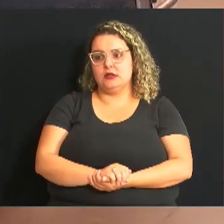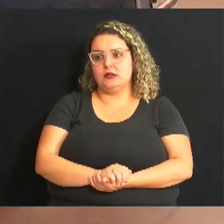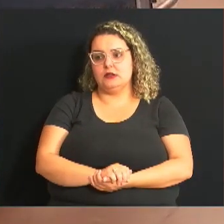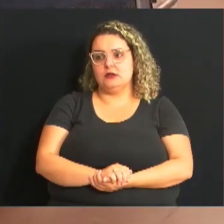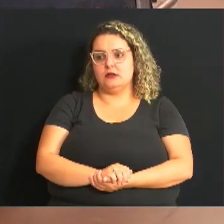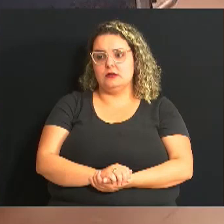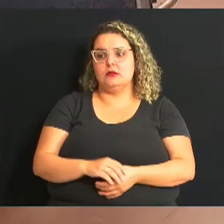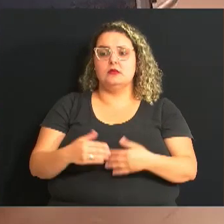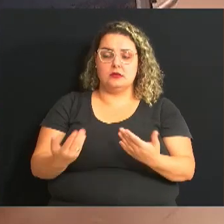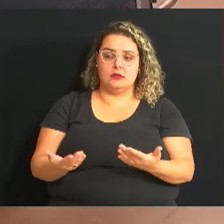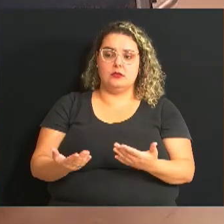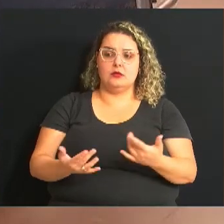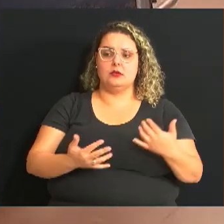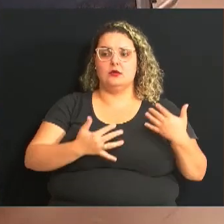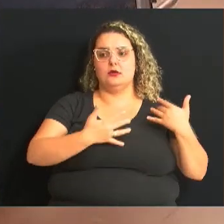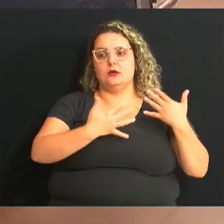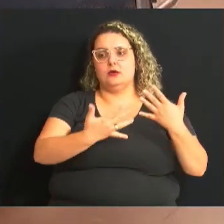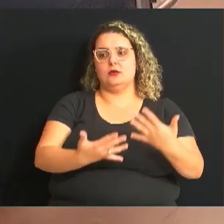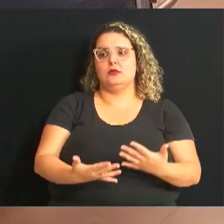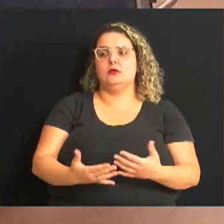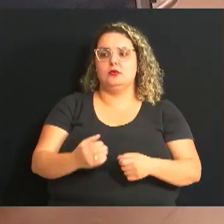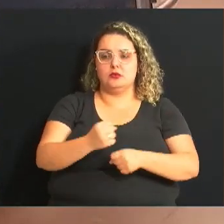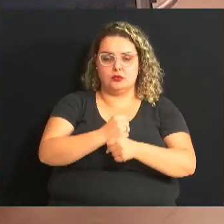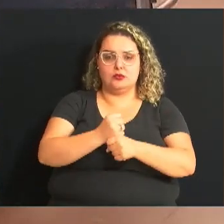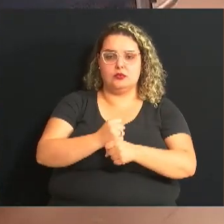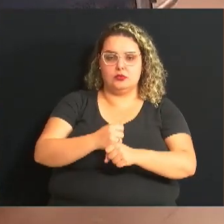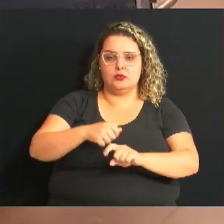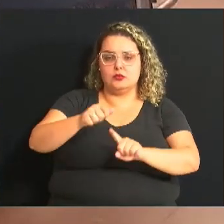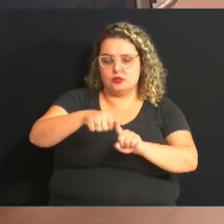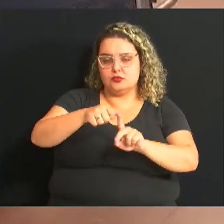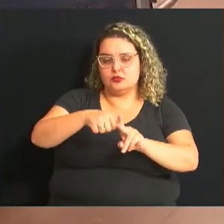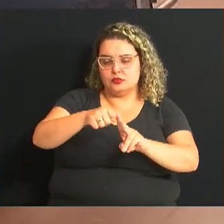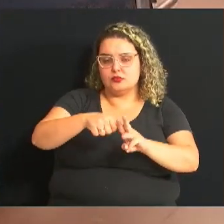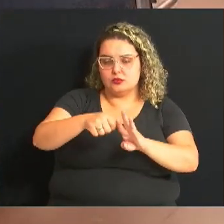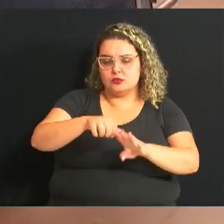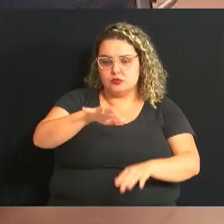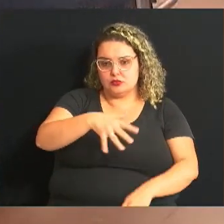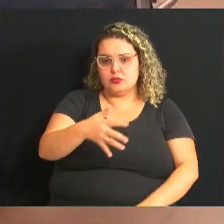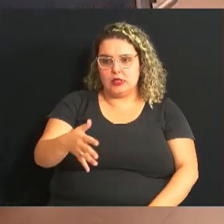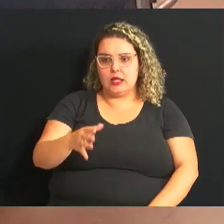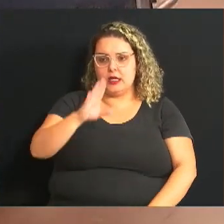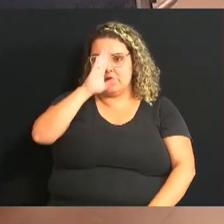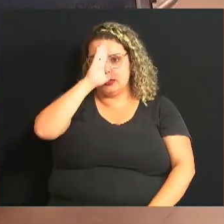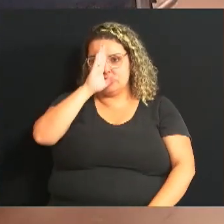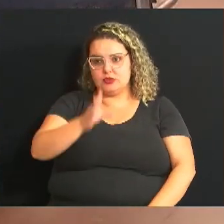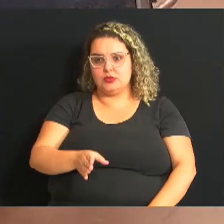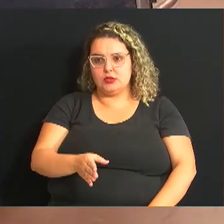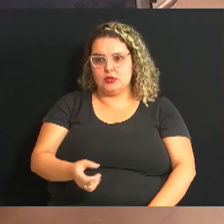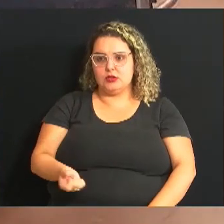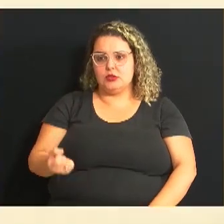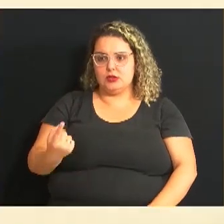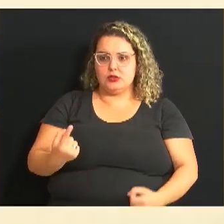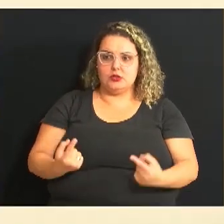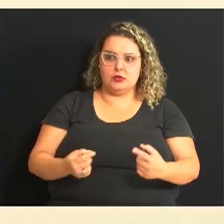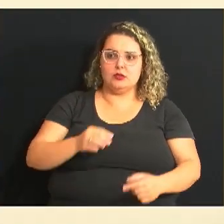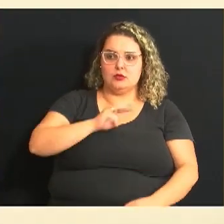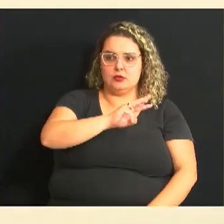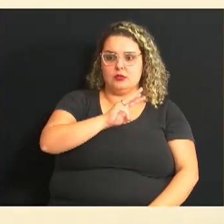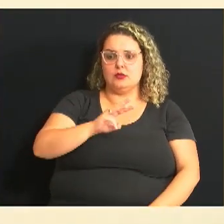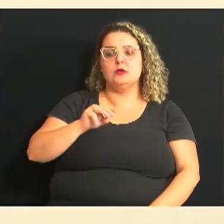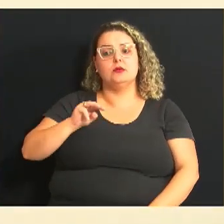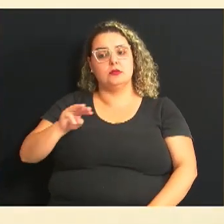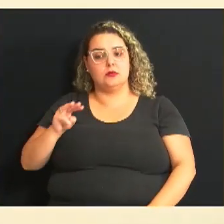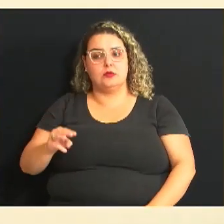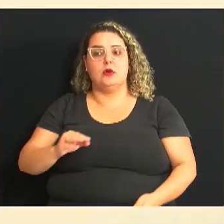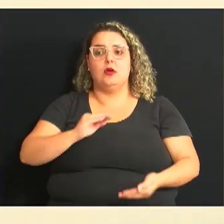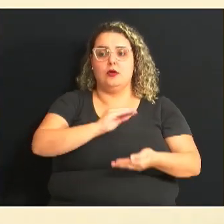Então, durante o ano calendário, a destinação é feita diretamente numa dessas páginas, né? Tanto para o Fundo da Criança